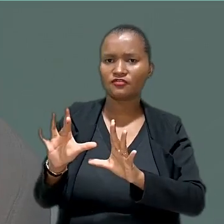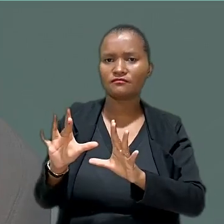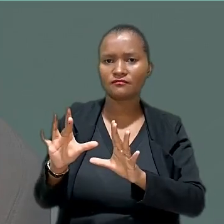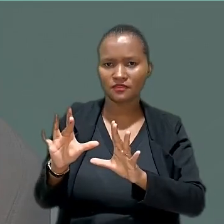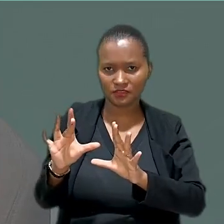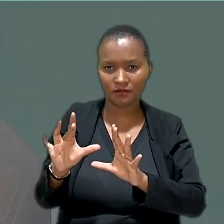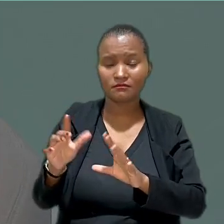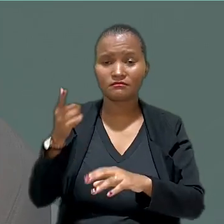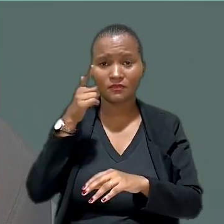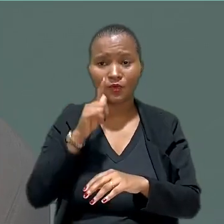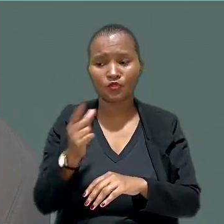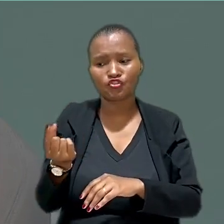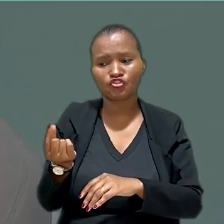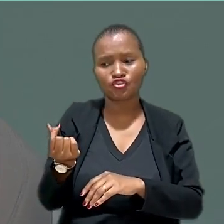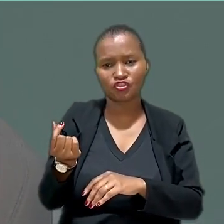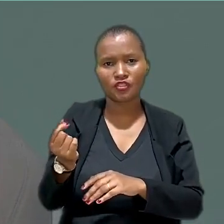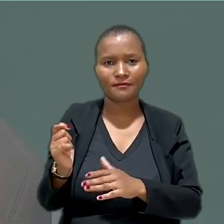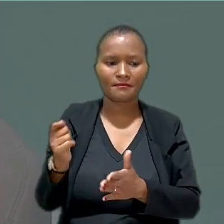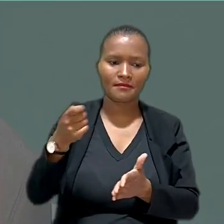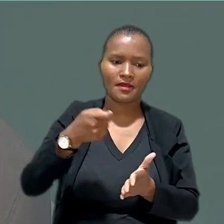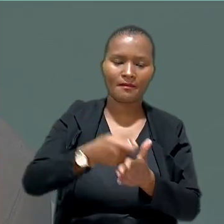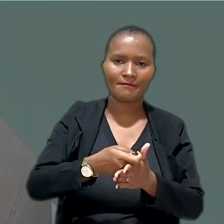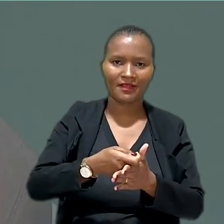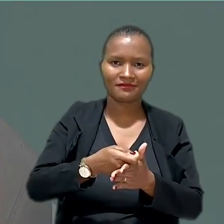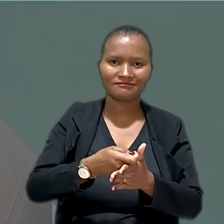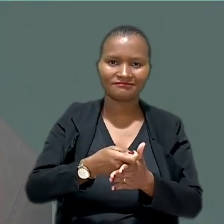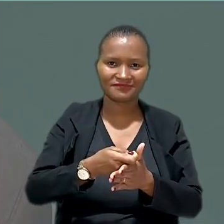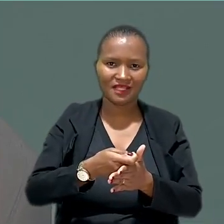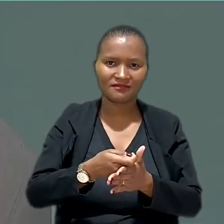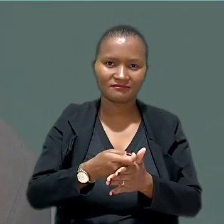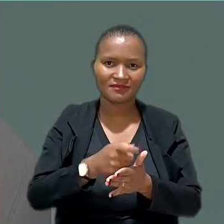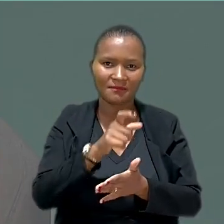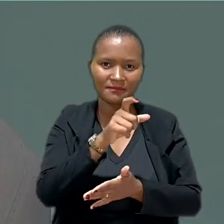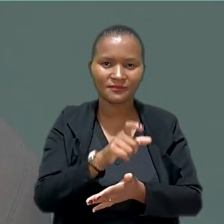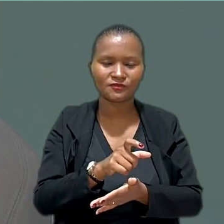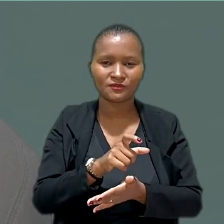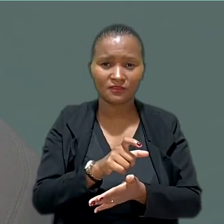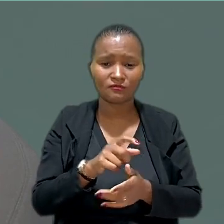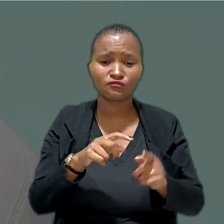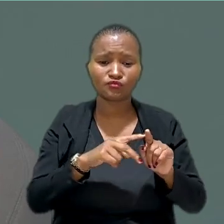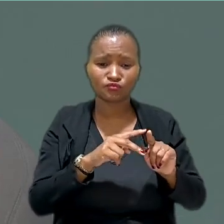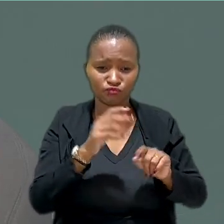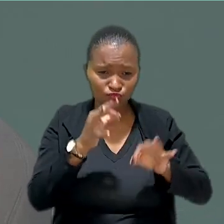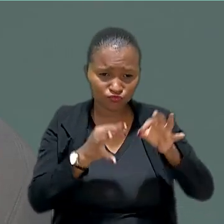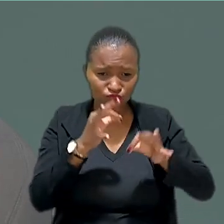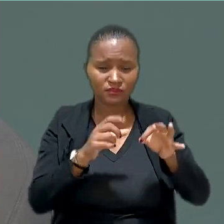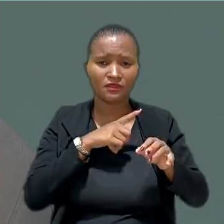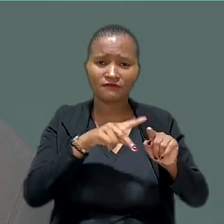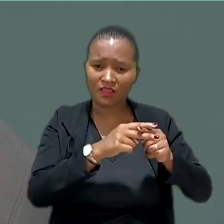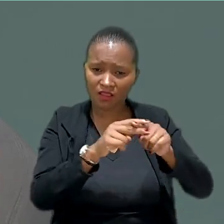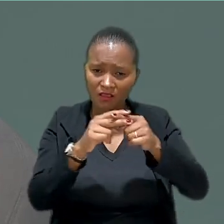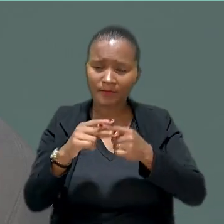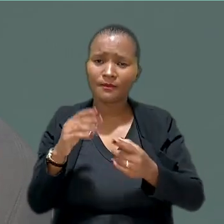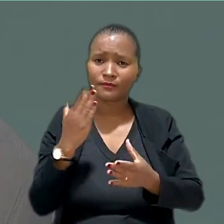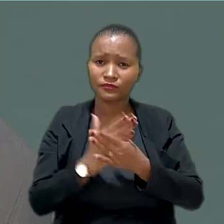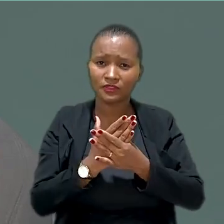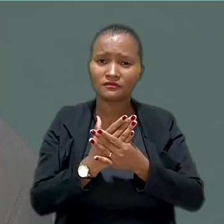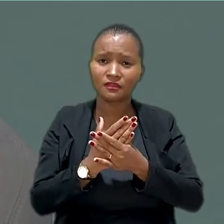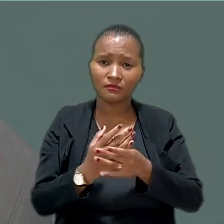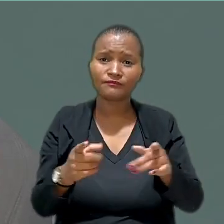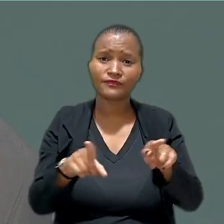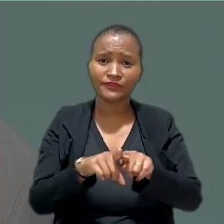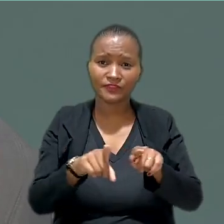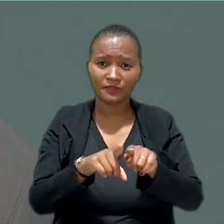comum, para que seja obtido dinheiro a fim de que a decisão seja cumprida. Então, o juiz tem uma série de instrumentos processuais e, além desses